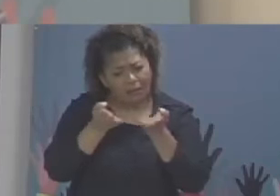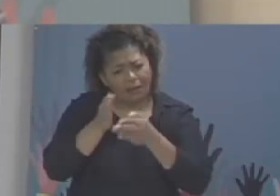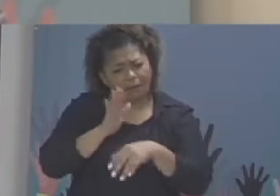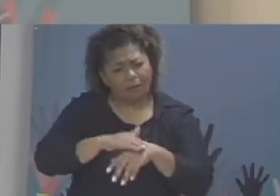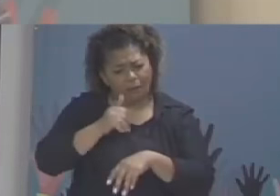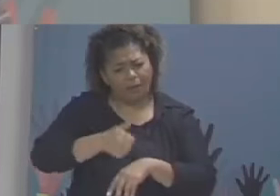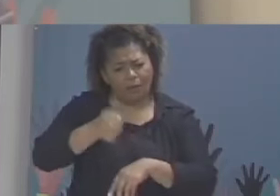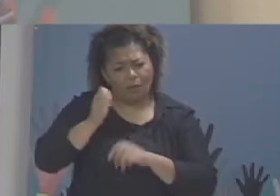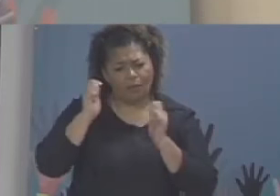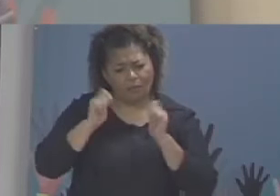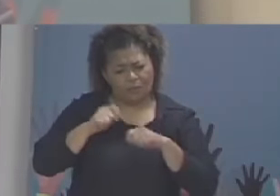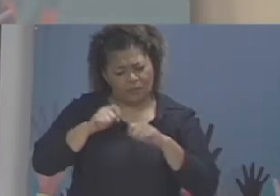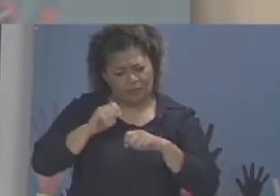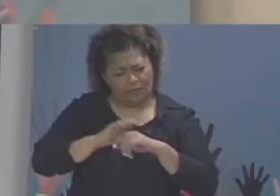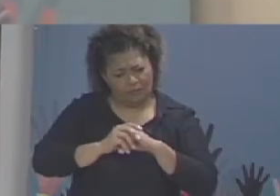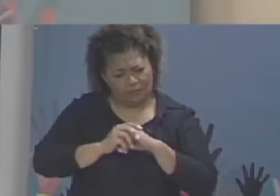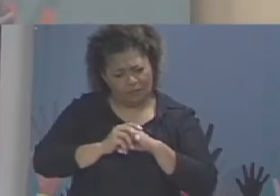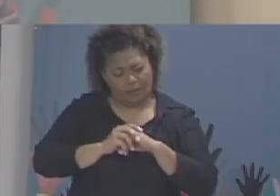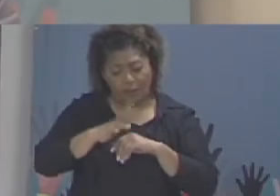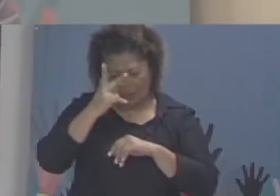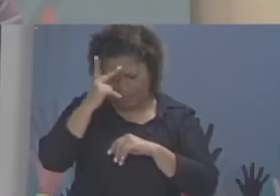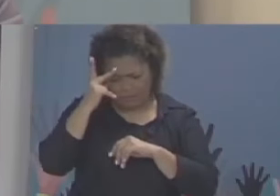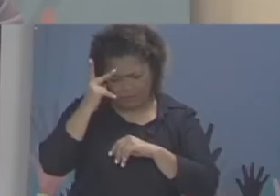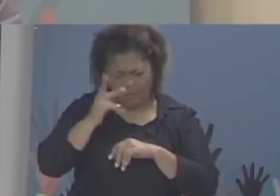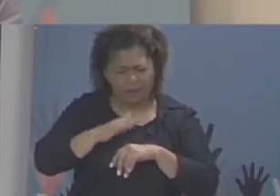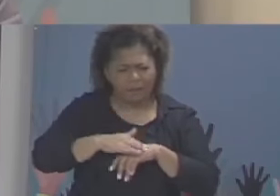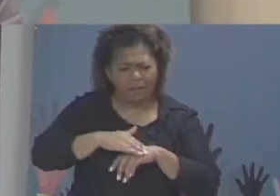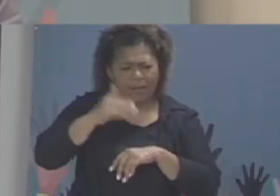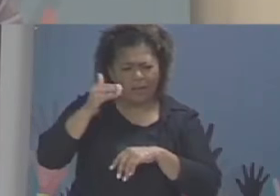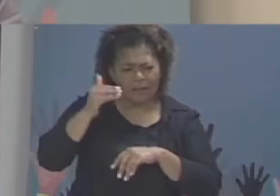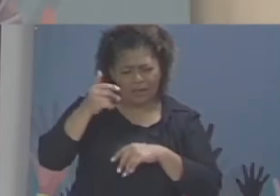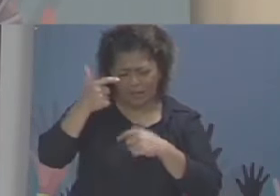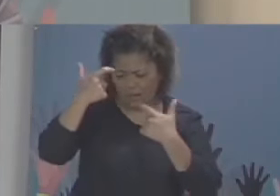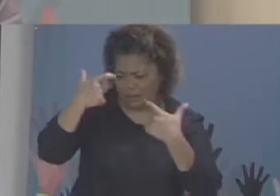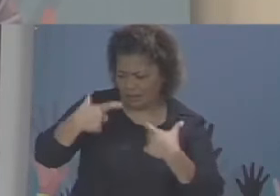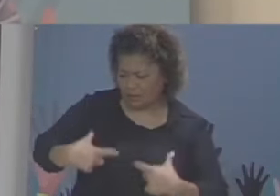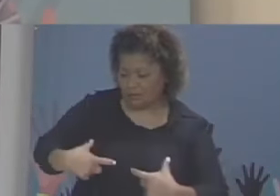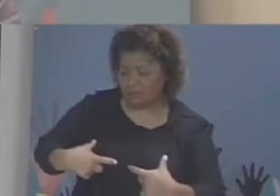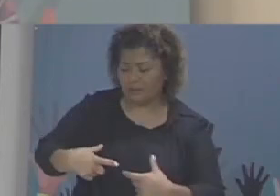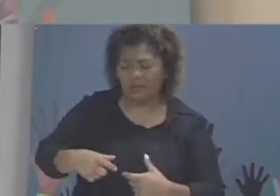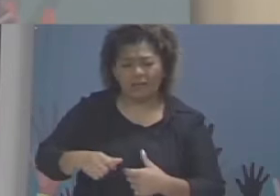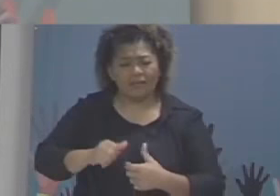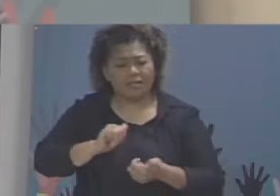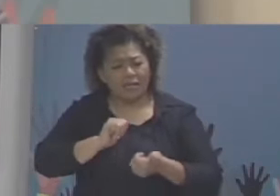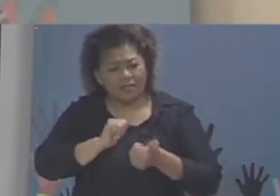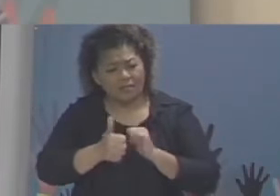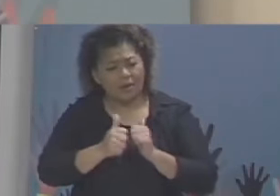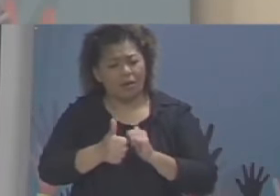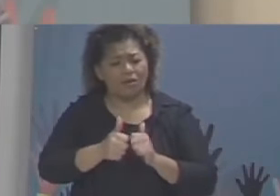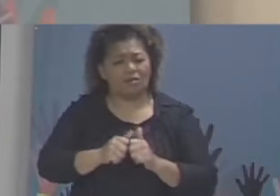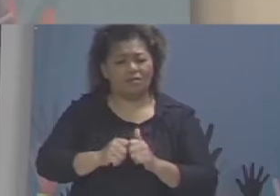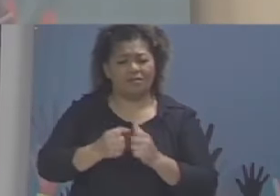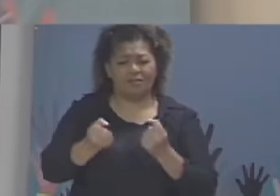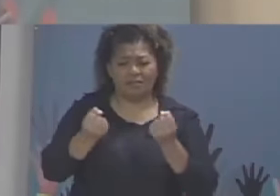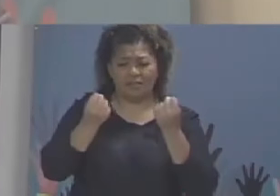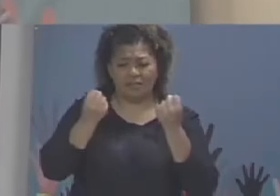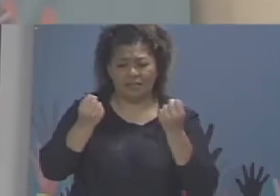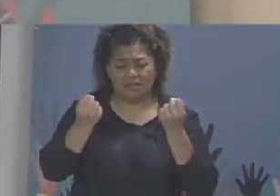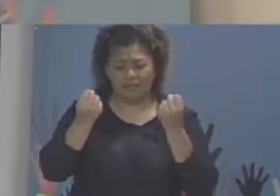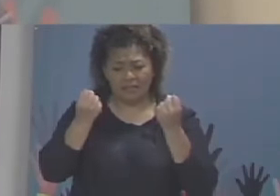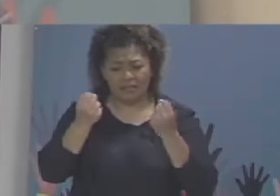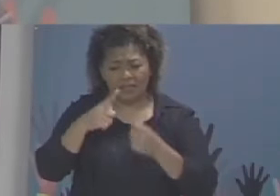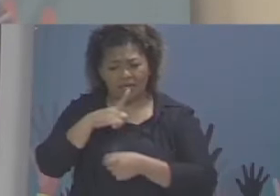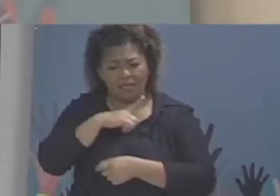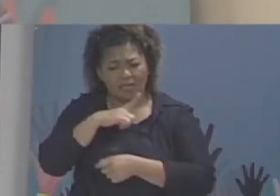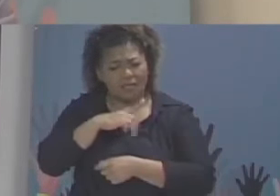mesma forma. Uma pessoa que vai melhorar sua performance em relação a atividades esportivas, e nós vemos isso agora na Olimpíada, ela tem que ter